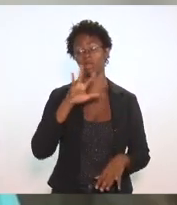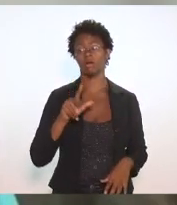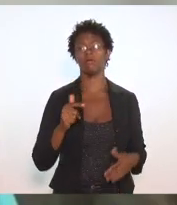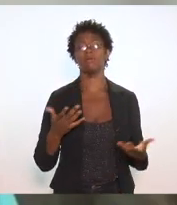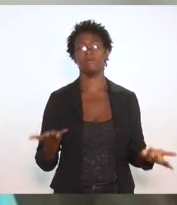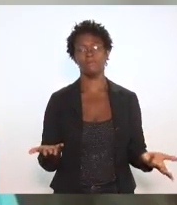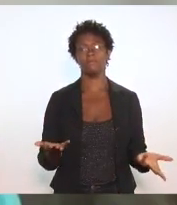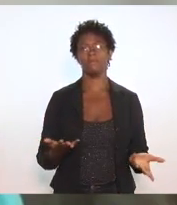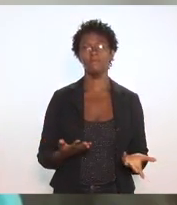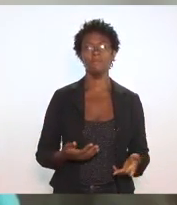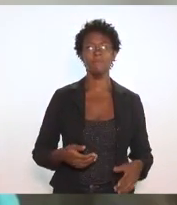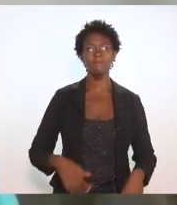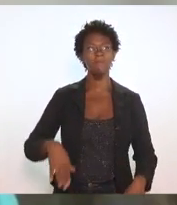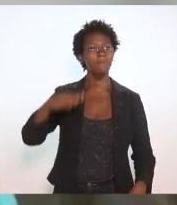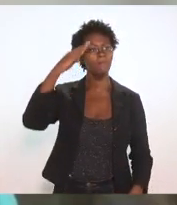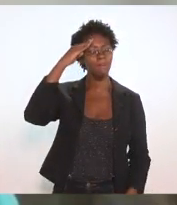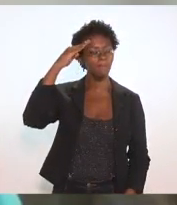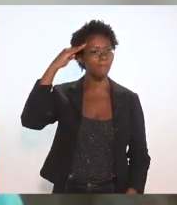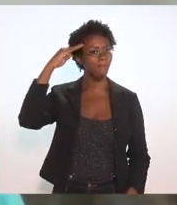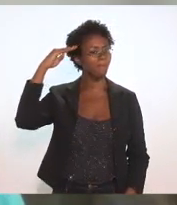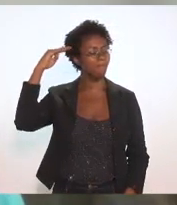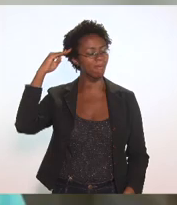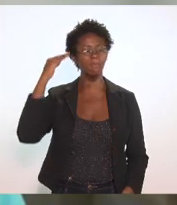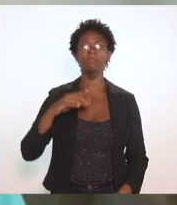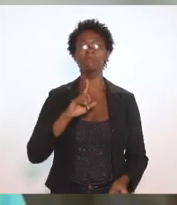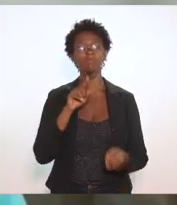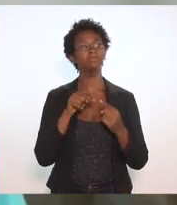o candomblé faz parte dessa matriz.